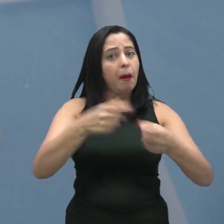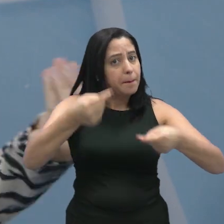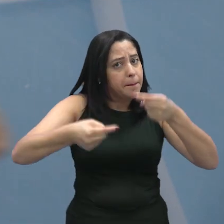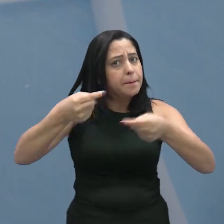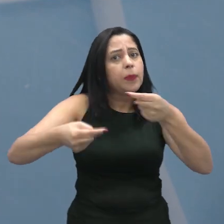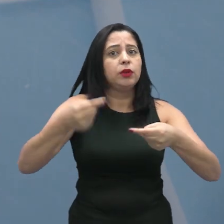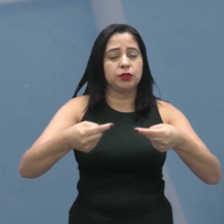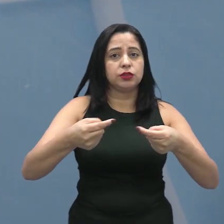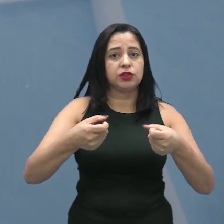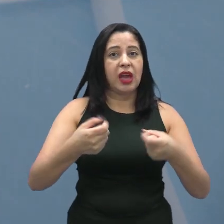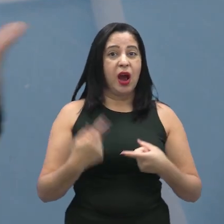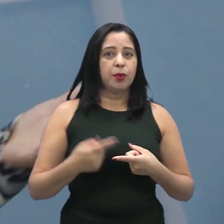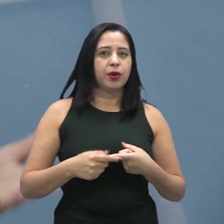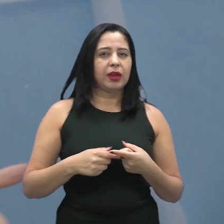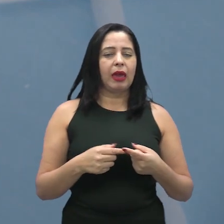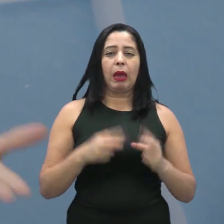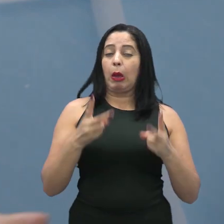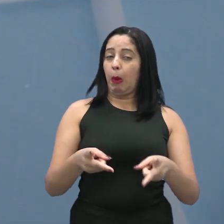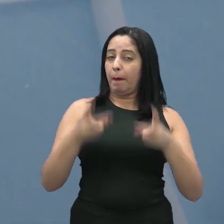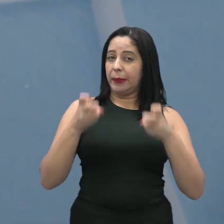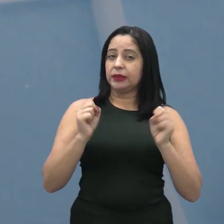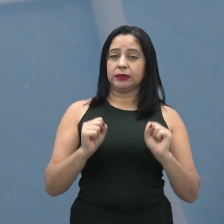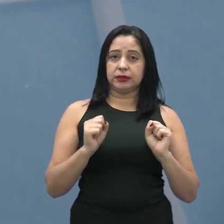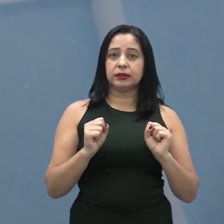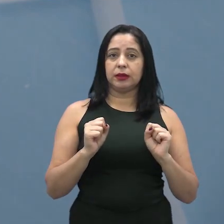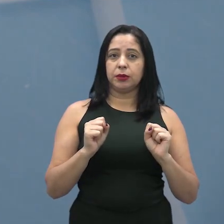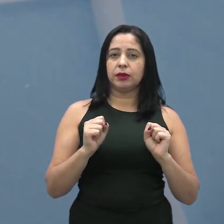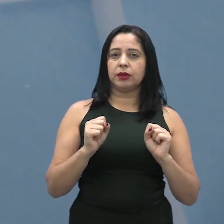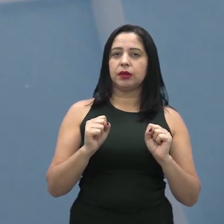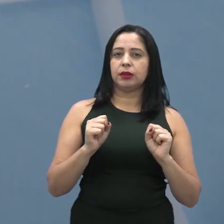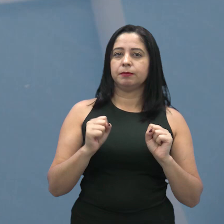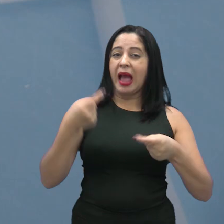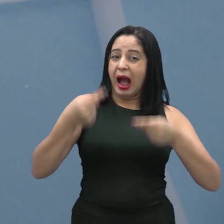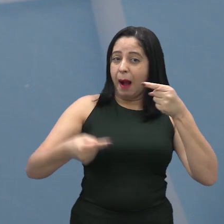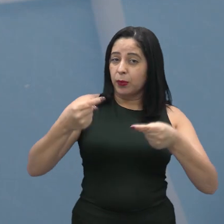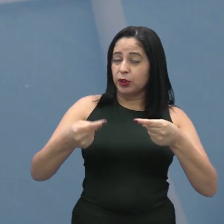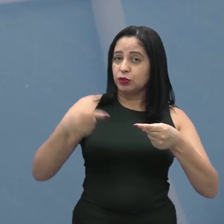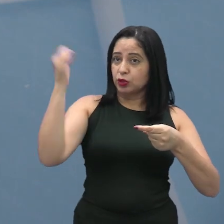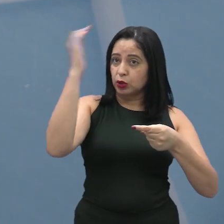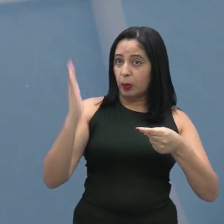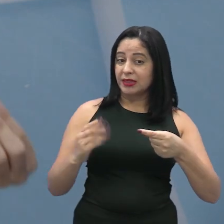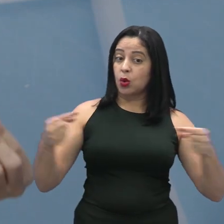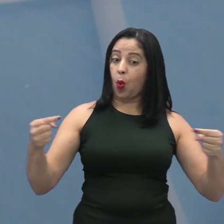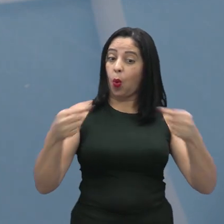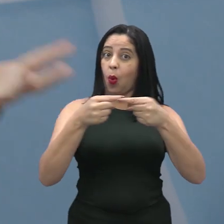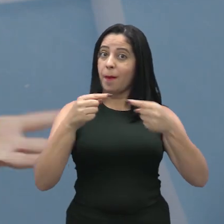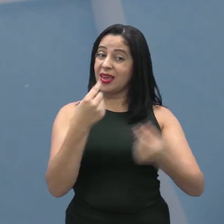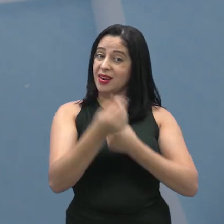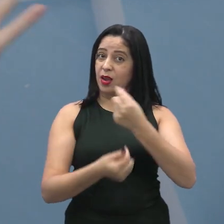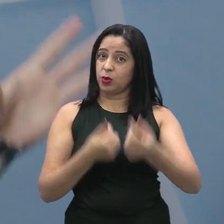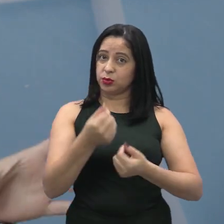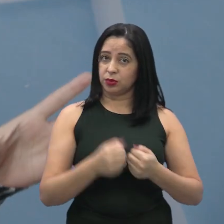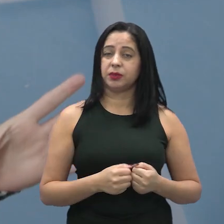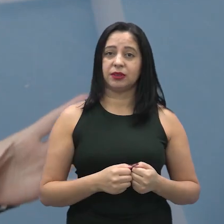a tendência política do país vai dizer muito sobre a nossa economia e, mais uma vez, reforçar, né, o quão é importante. A gente sabe